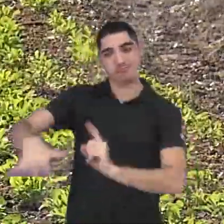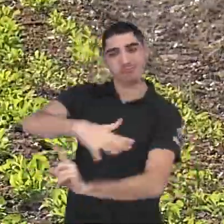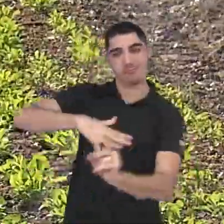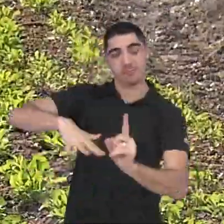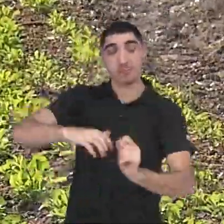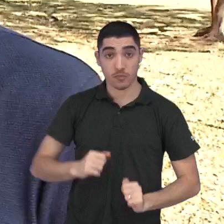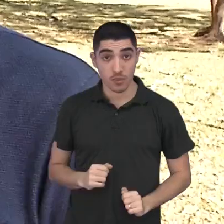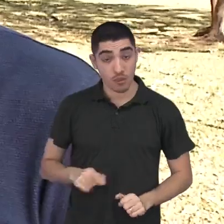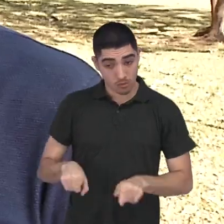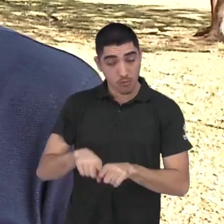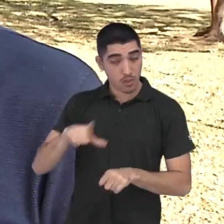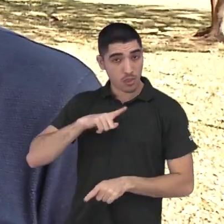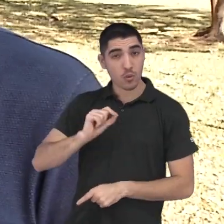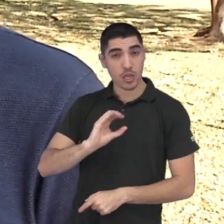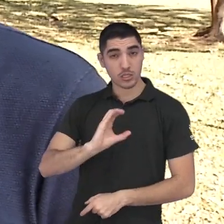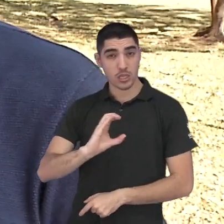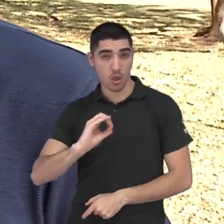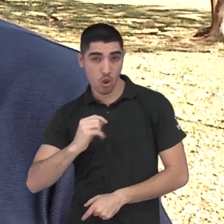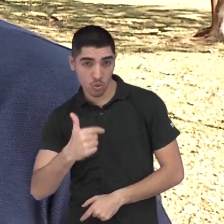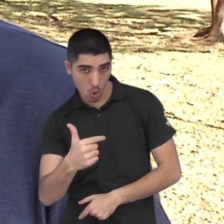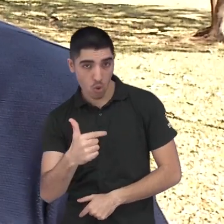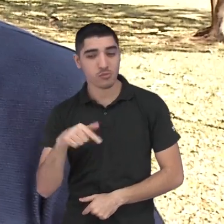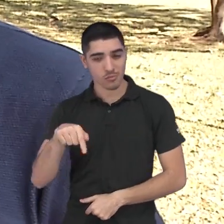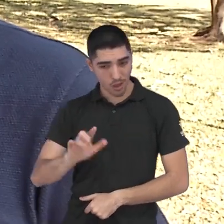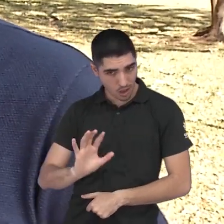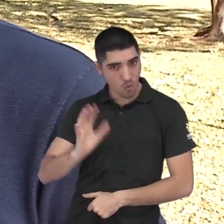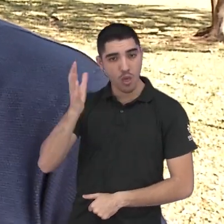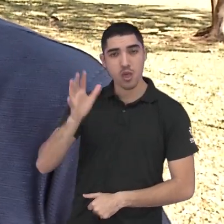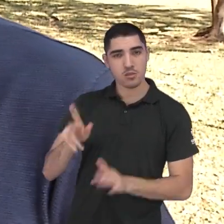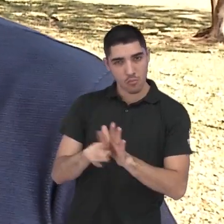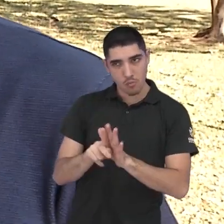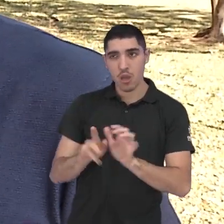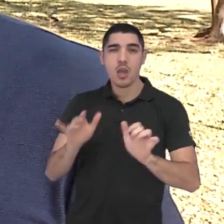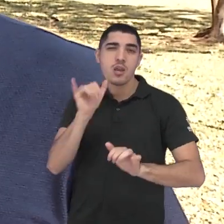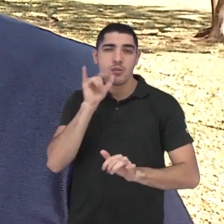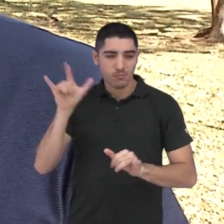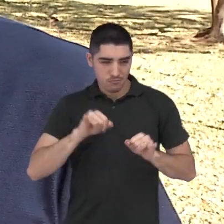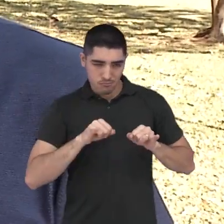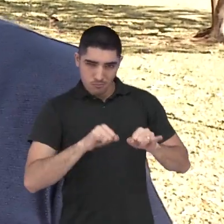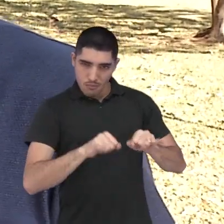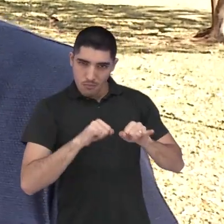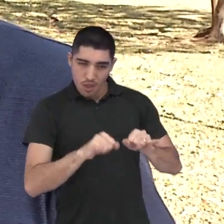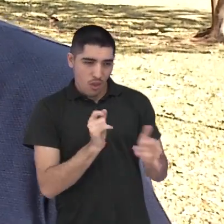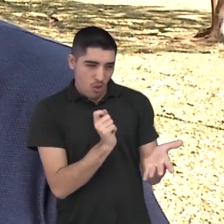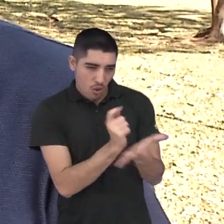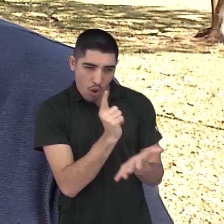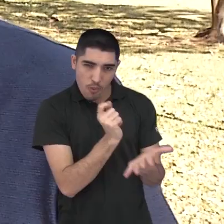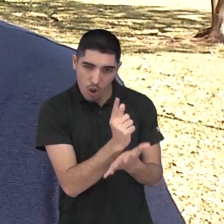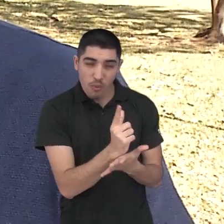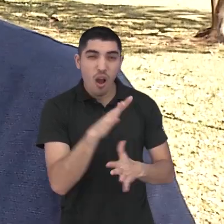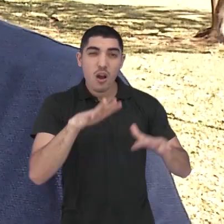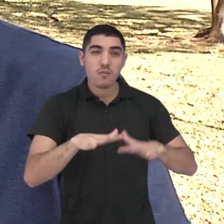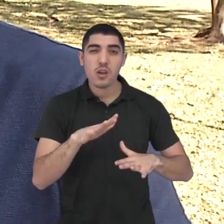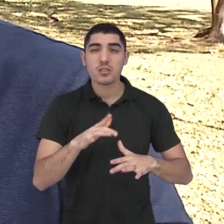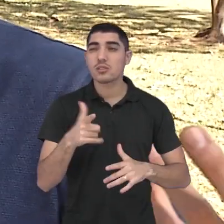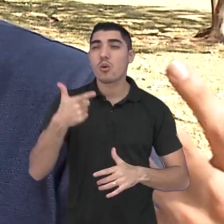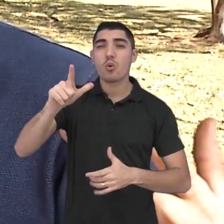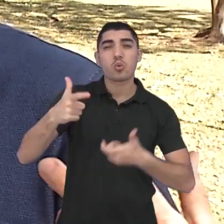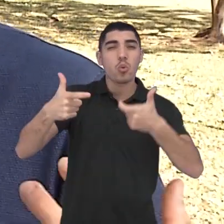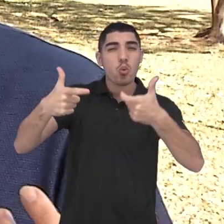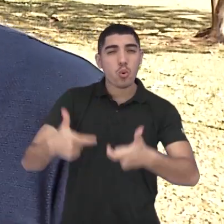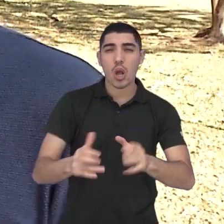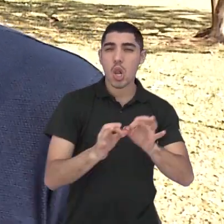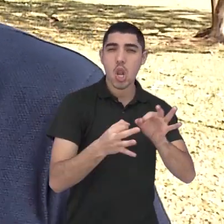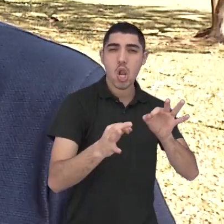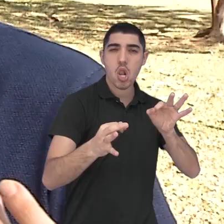sustentabilidade ele vai muito na questão da pegada de carbono né então se você pensar que os alimentos que nós compramos no supermercado às vezes Eles saem de